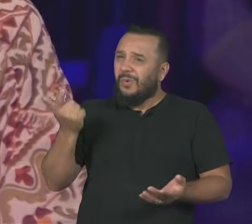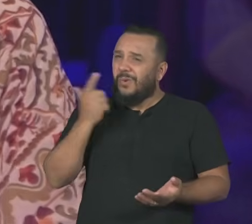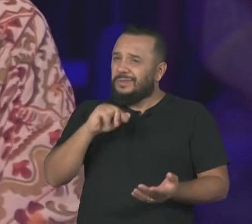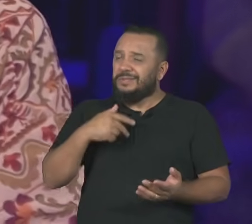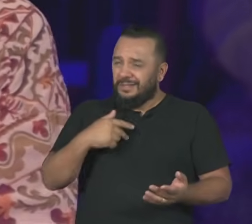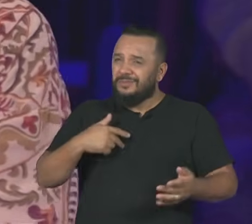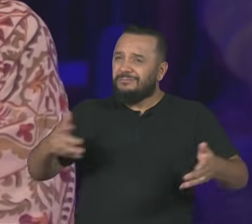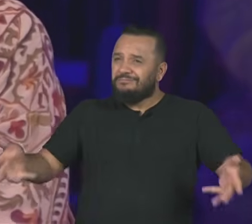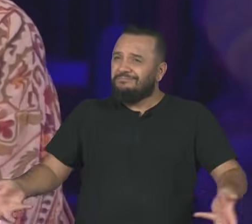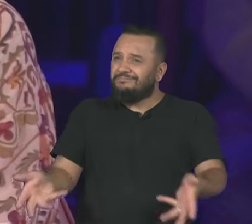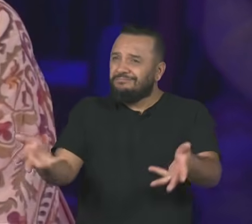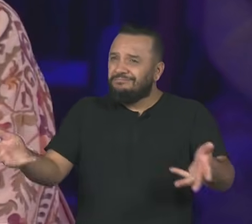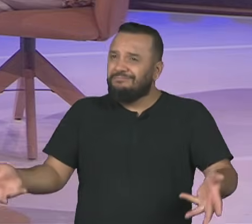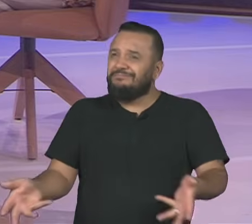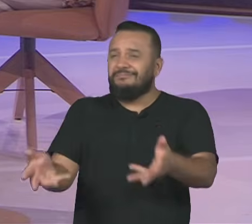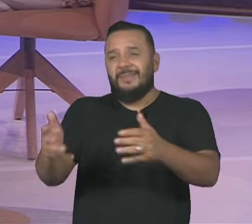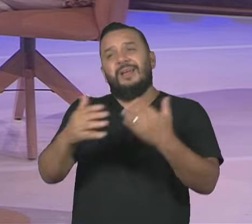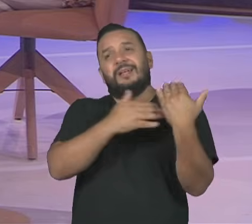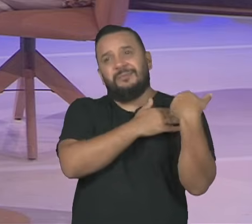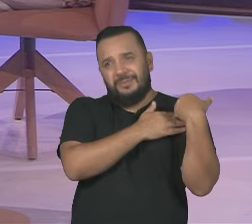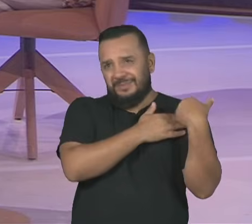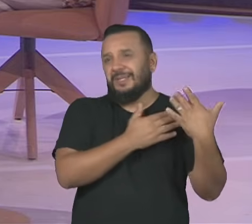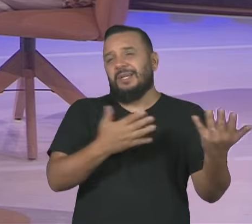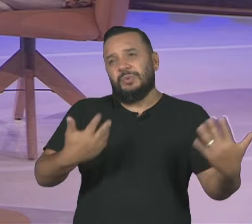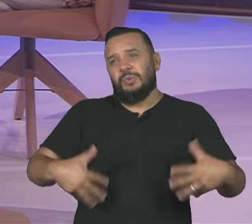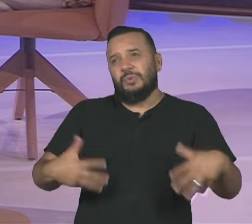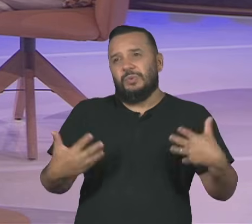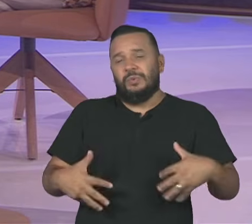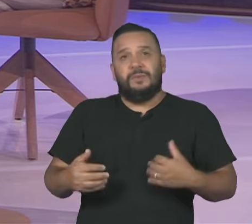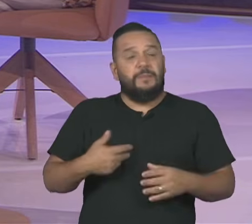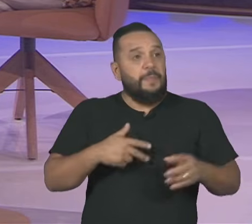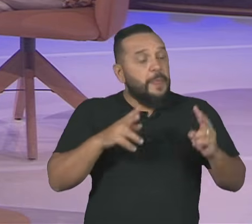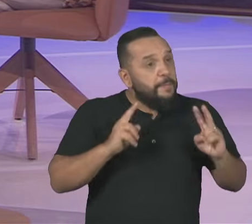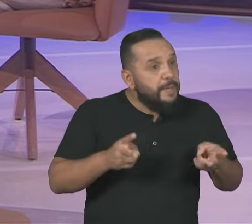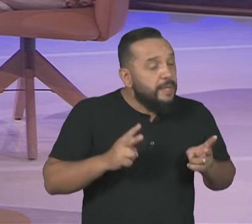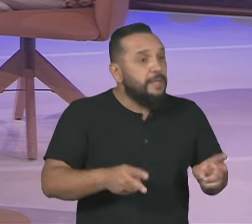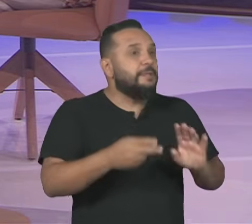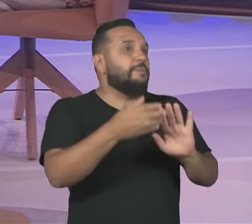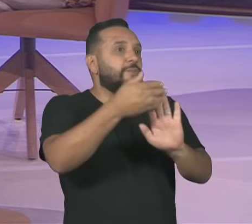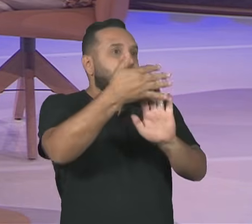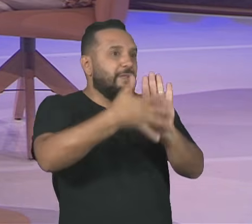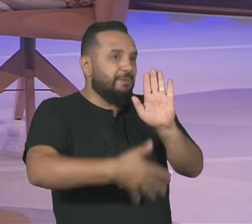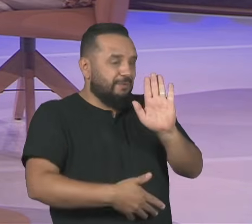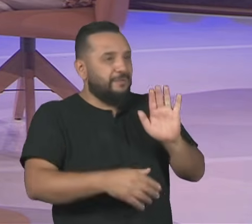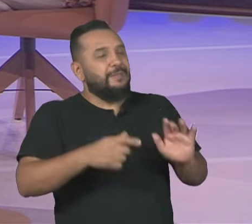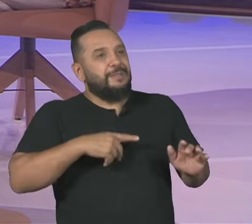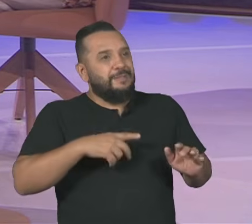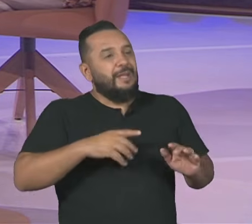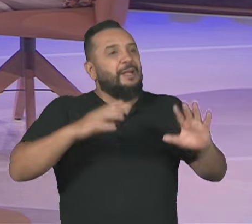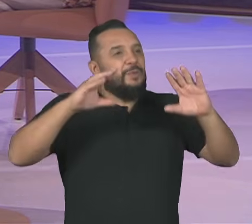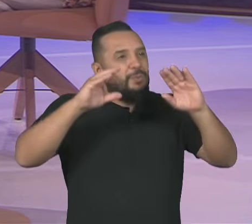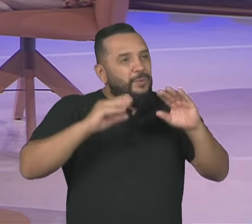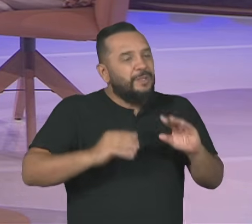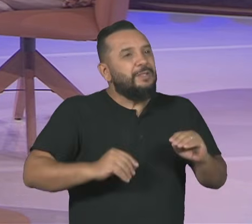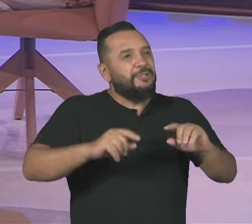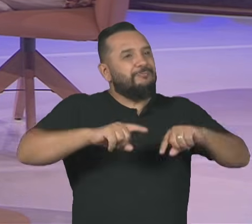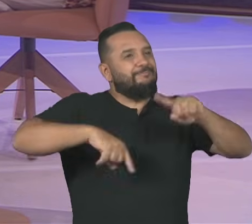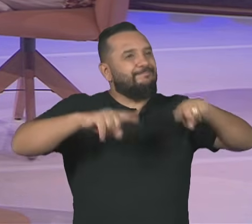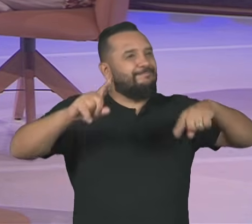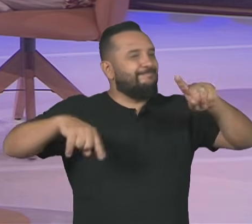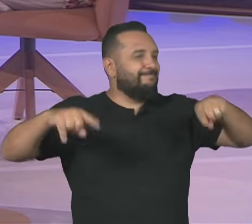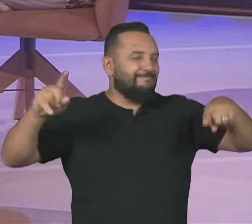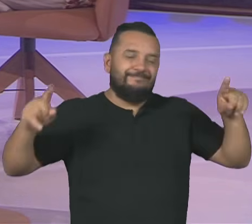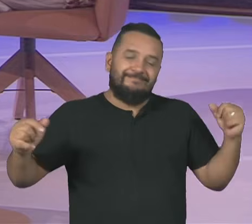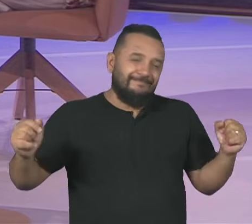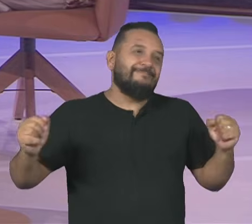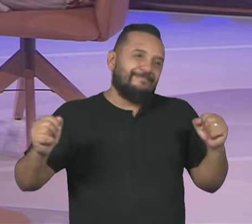é enorme. E Ana Lúcia, e o interessante é que é o mesmo texto e é completamente diferente cada noite, né? Cada noite que você